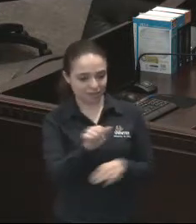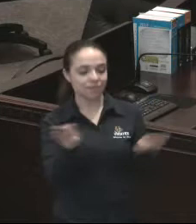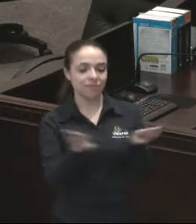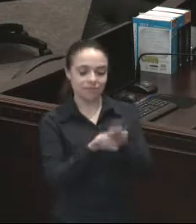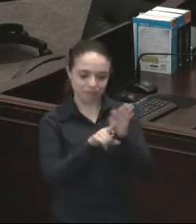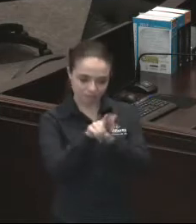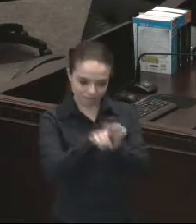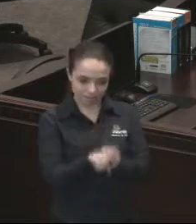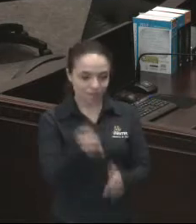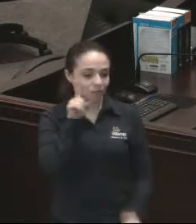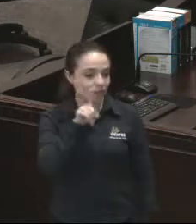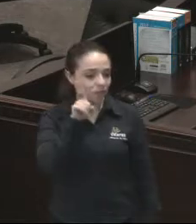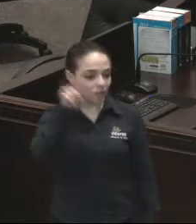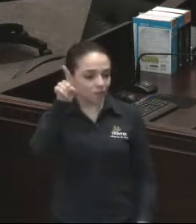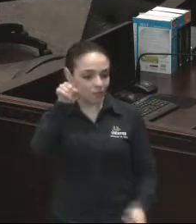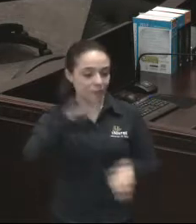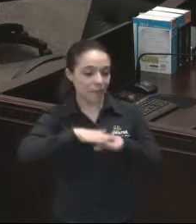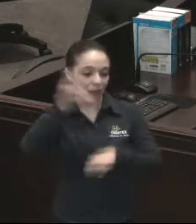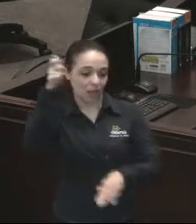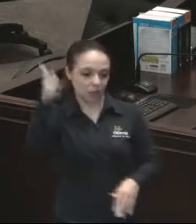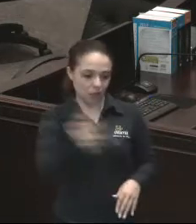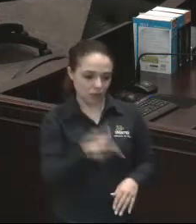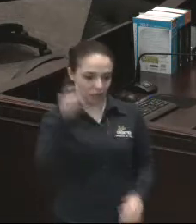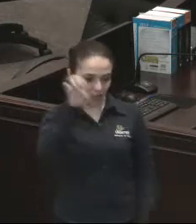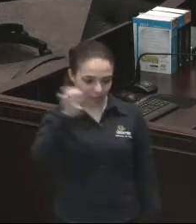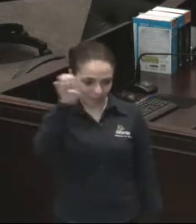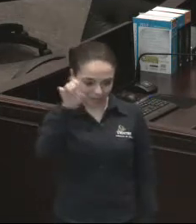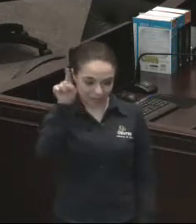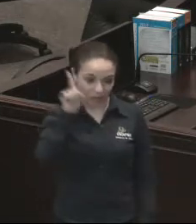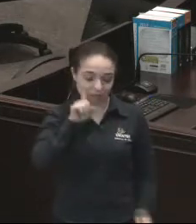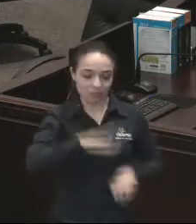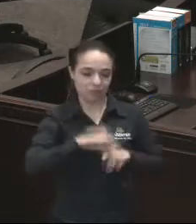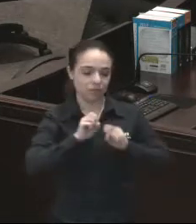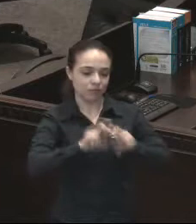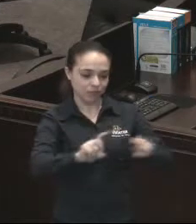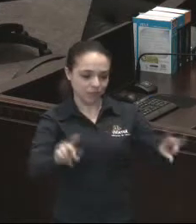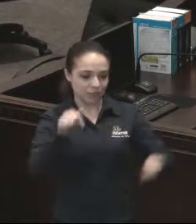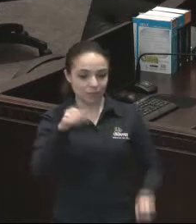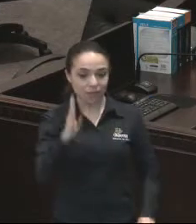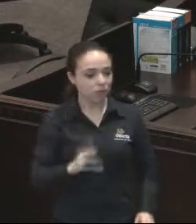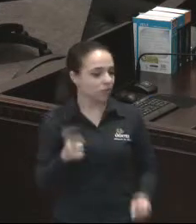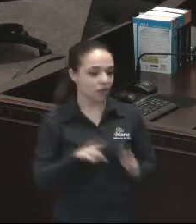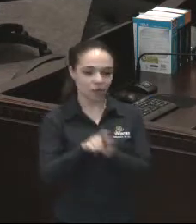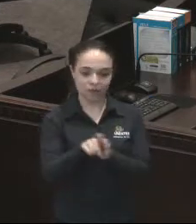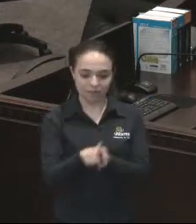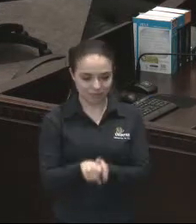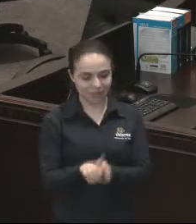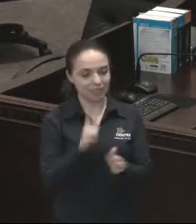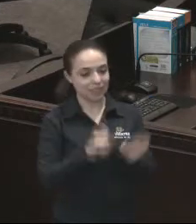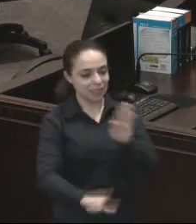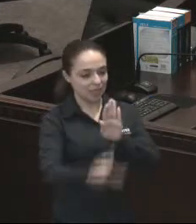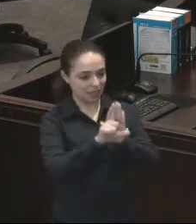mínimo dos Estados Unidos seja bem mais alto do que o da União Europeia. E no Brasil a gente não tem isso. A gente tem uma lei que